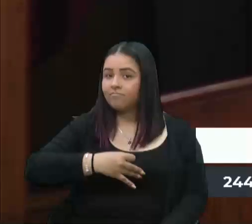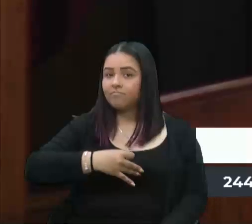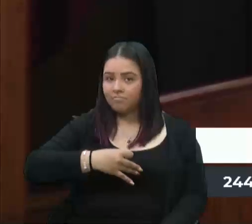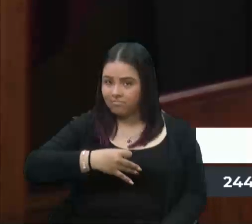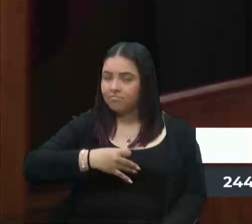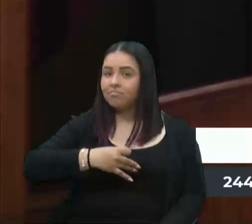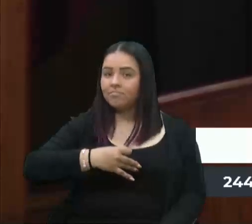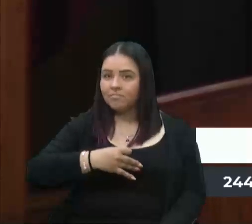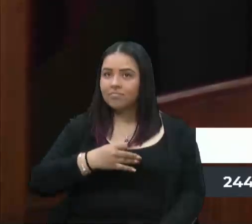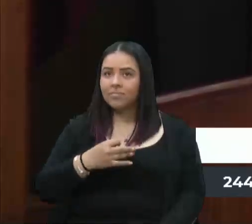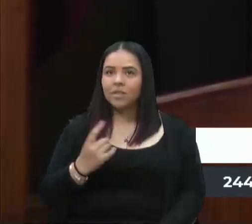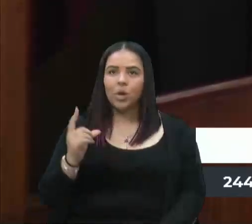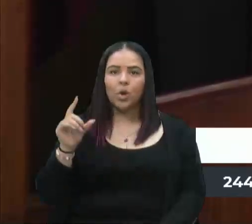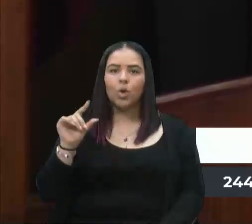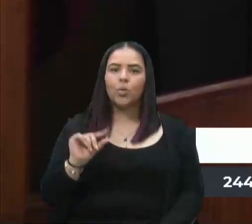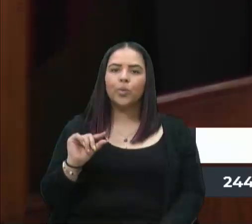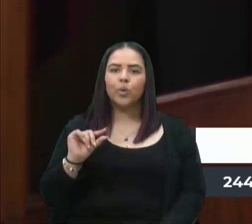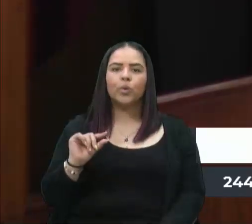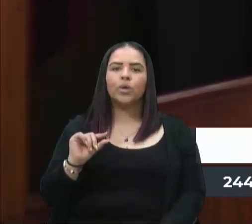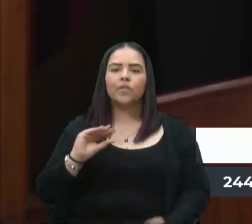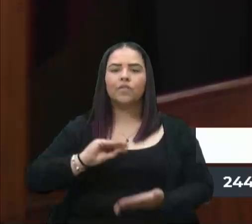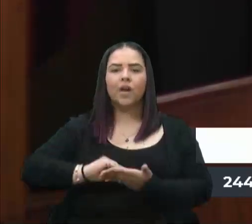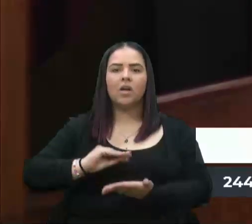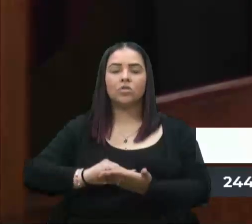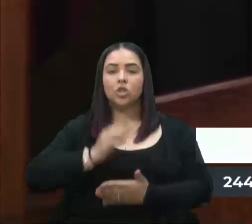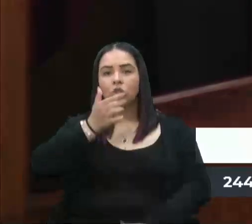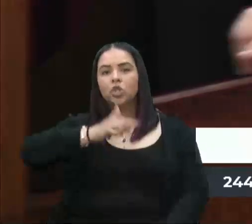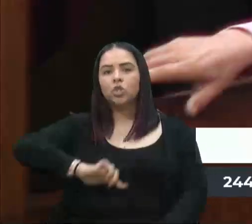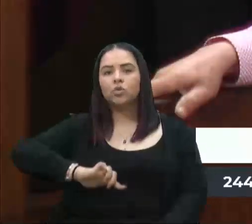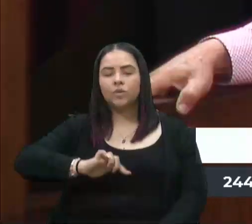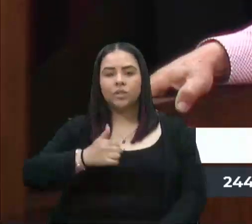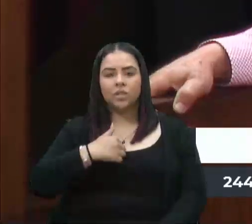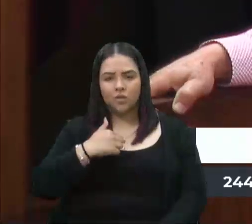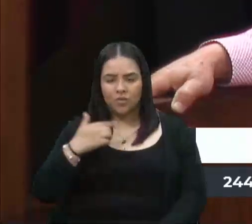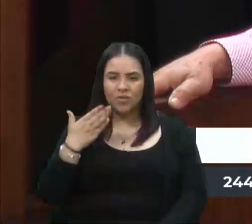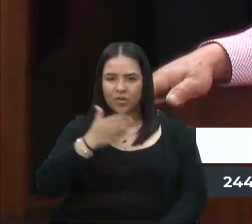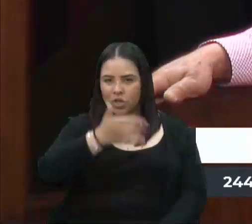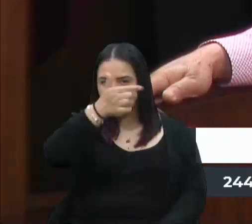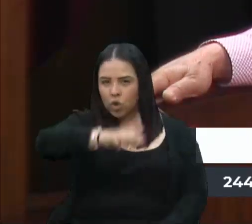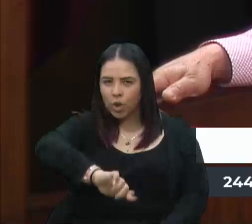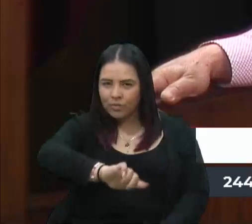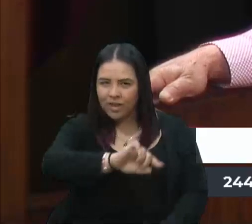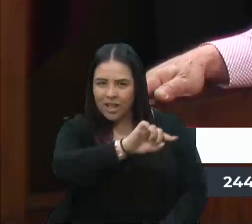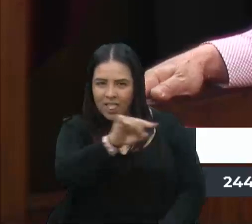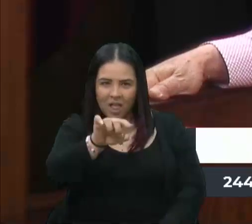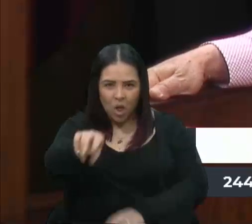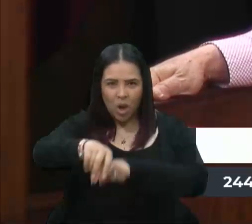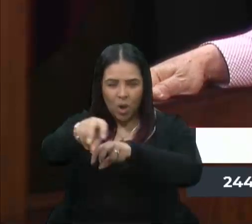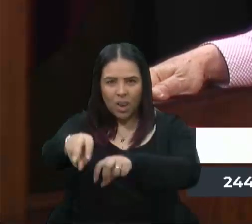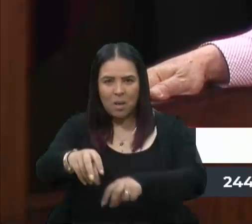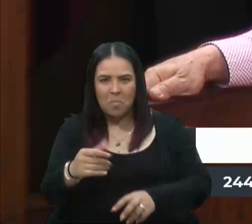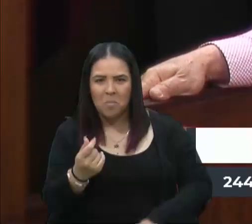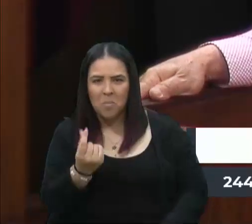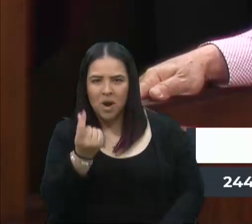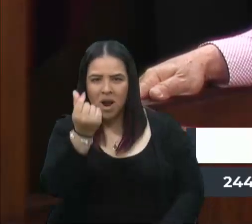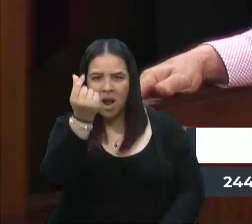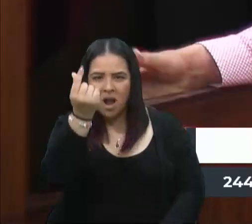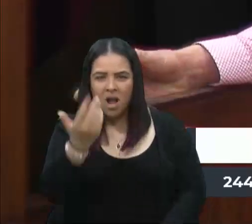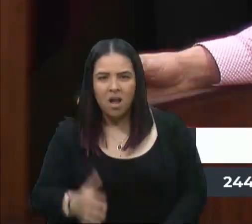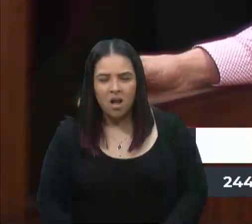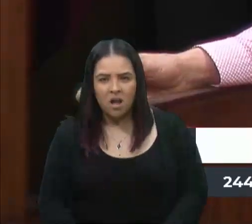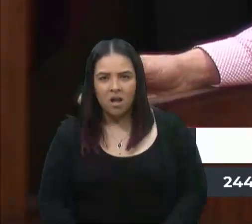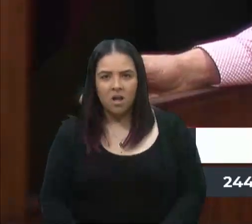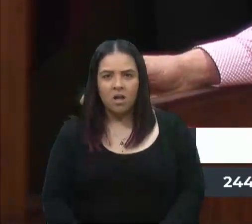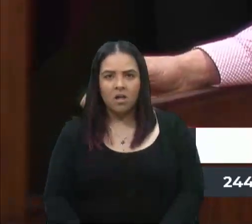com poucos reservatórios, logo virar de novo, depois eu vou vir aqui dentro, o colono está ganhando bastante dinheiro. Sim,